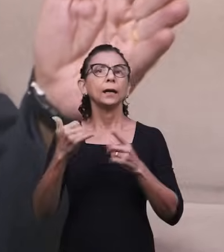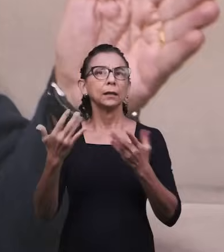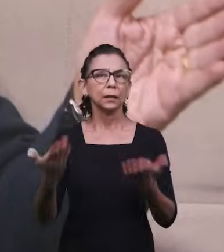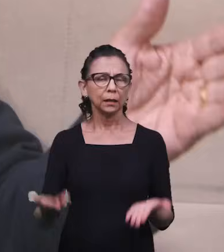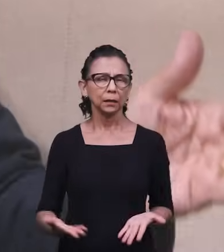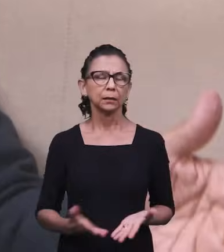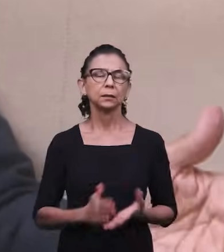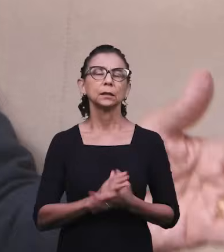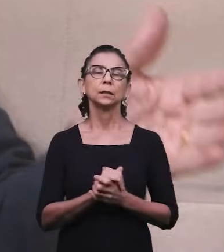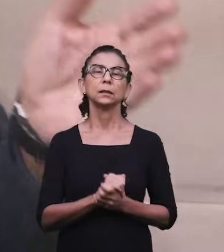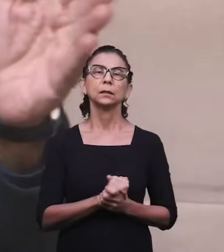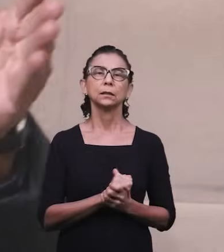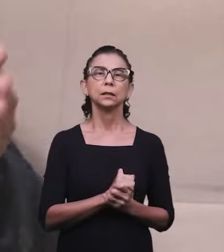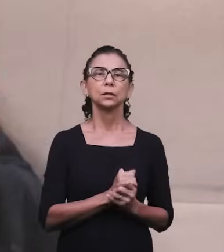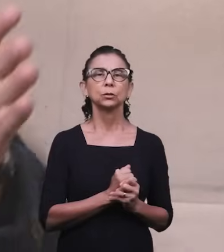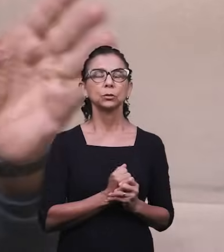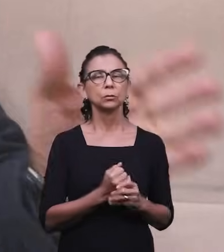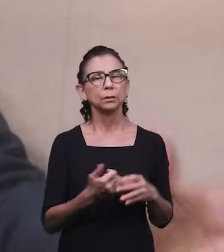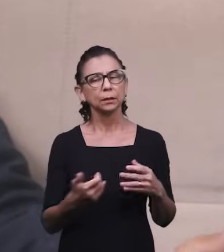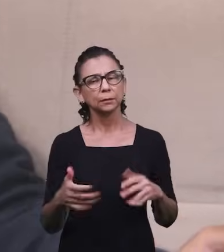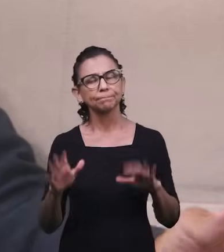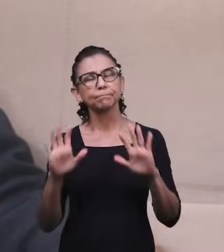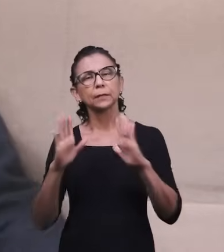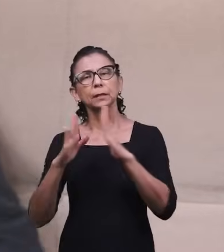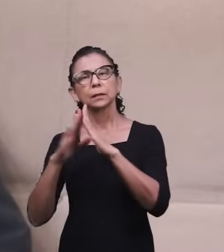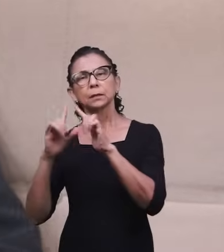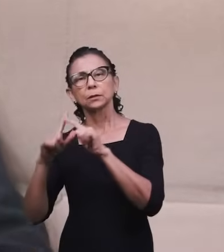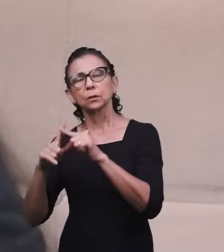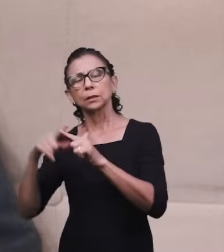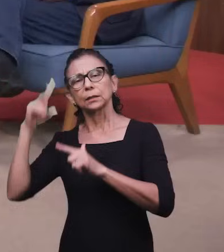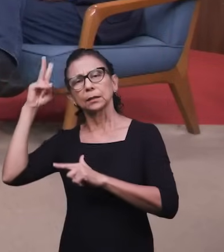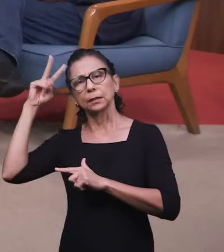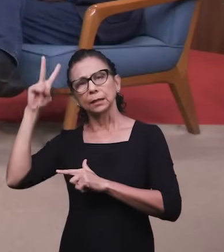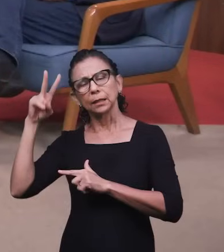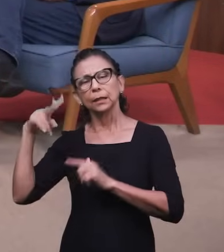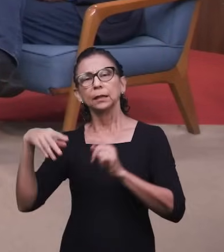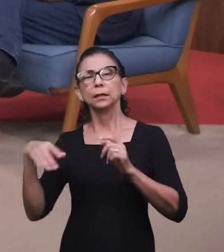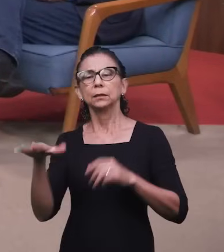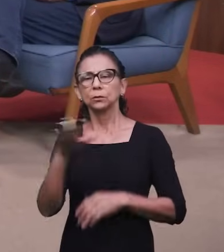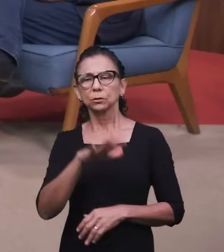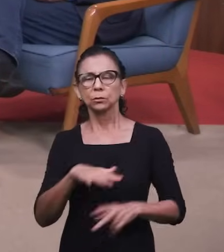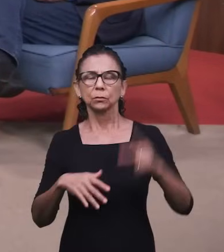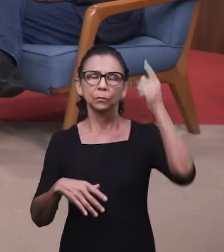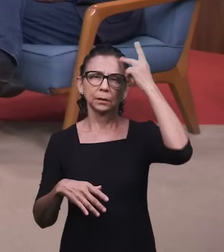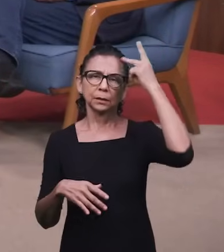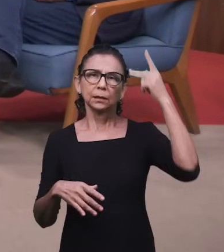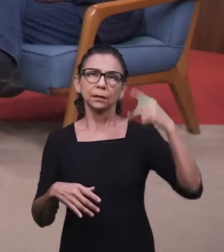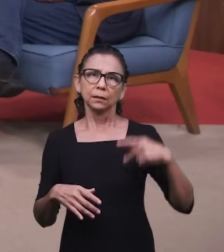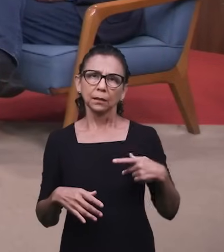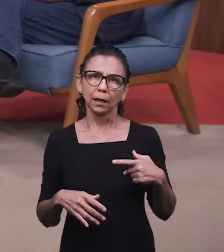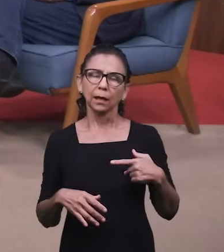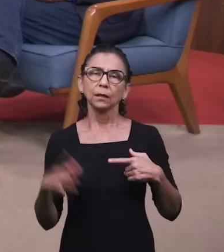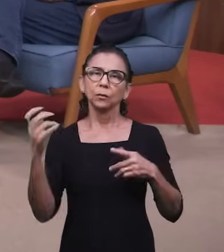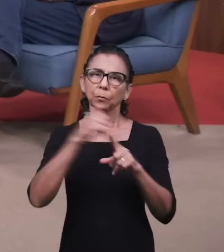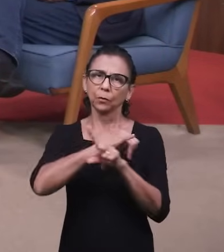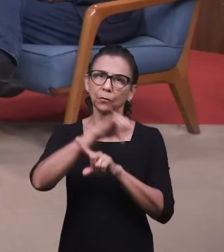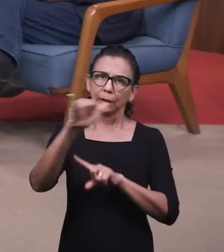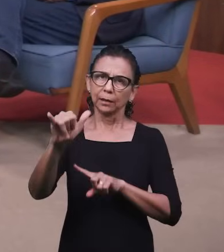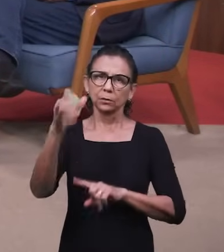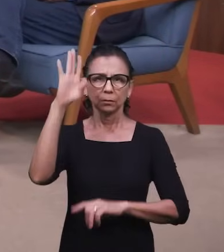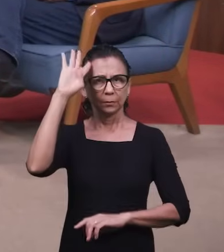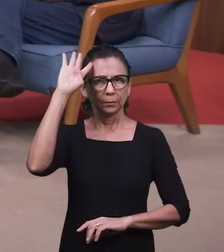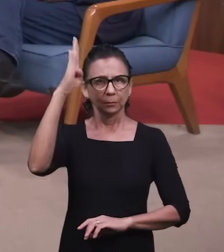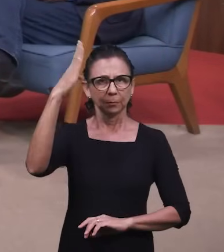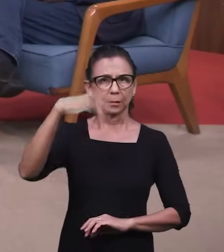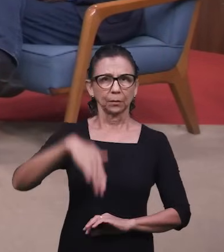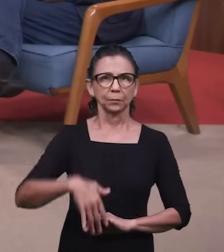dirige a história do homem, a história da igreja, a história do mundo que está, não é isso? E também você falou a questão do histórico e do